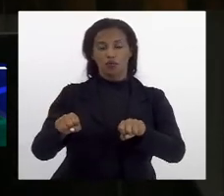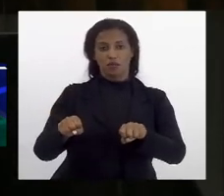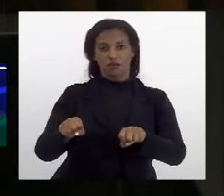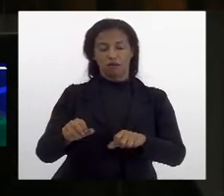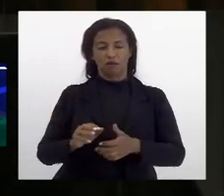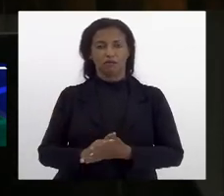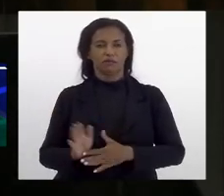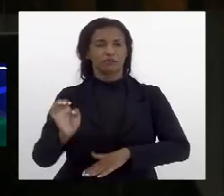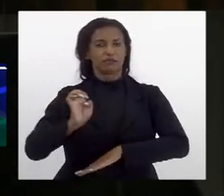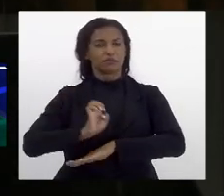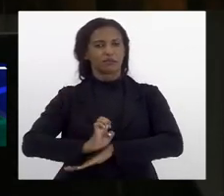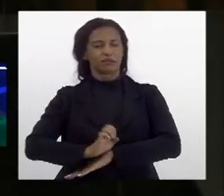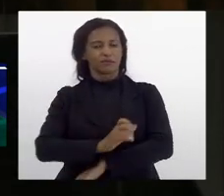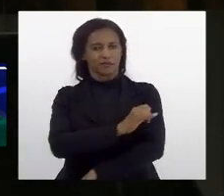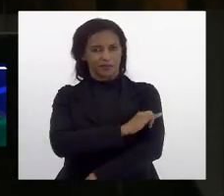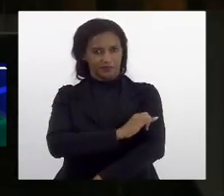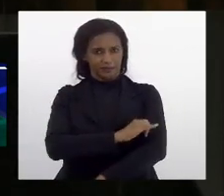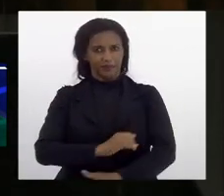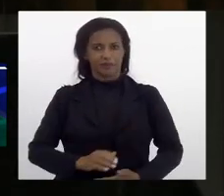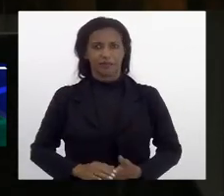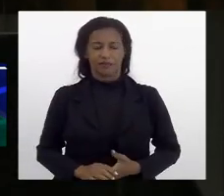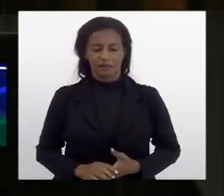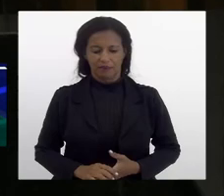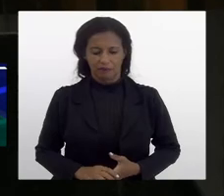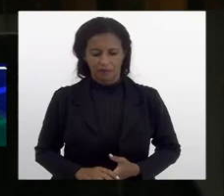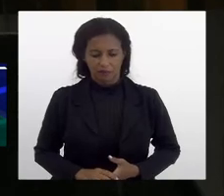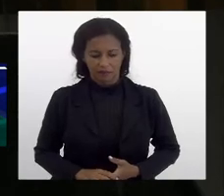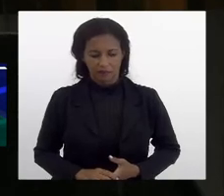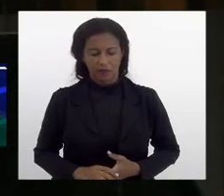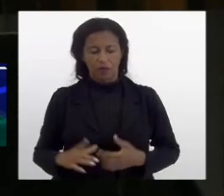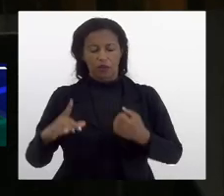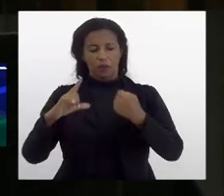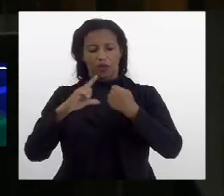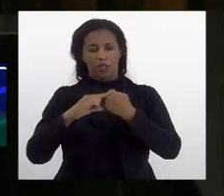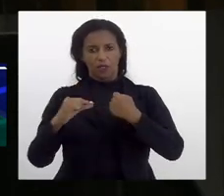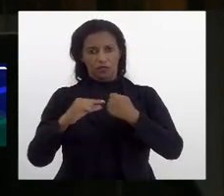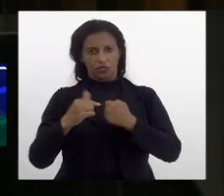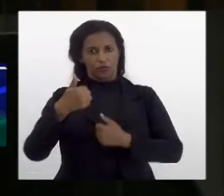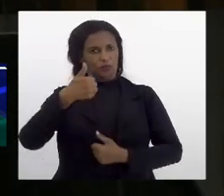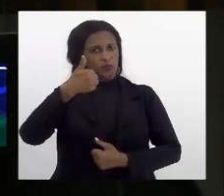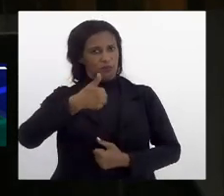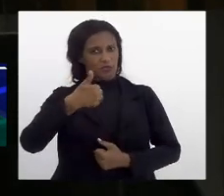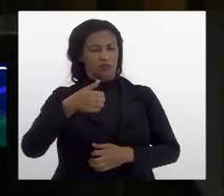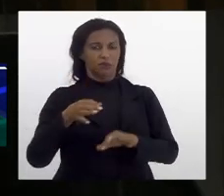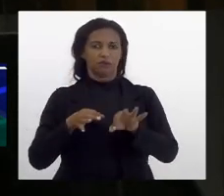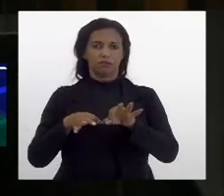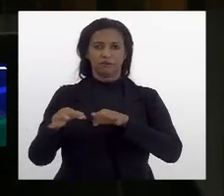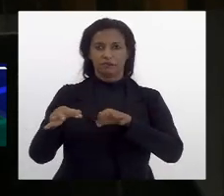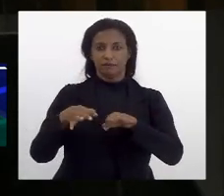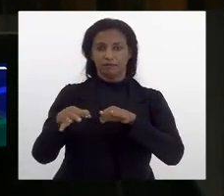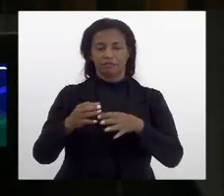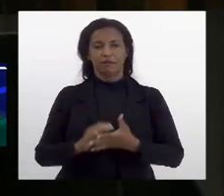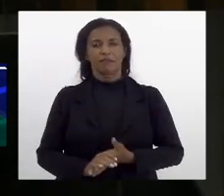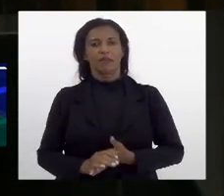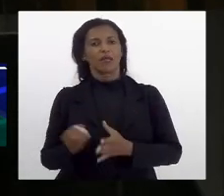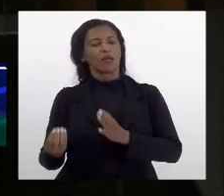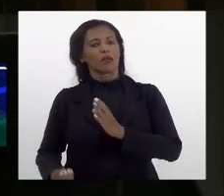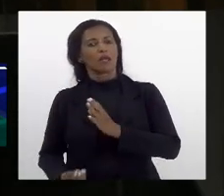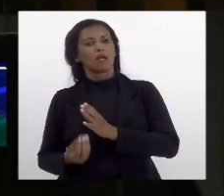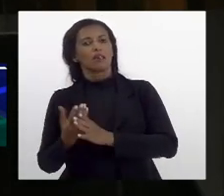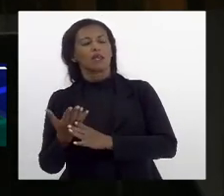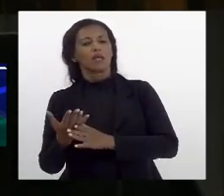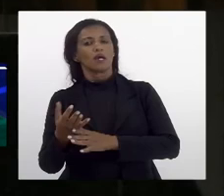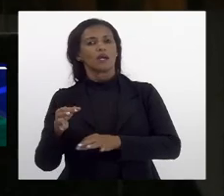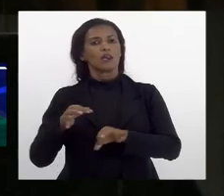no estado do Rio de Janeiro o artigo primeiro do projeto cria este programa